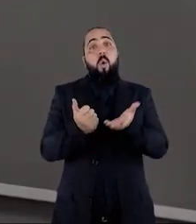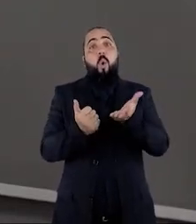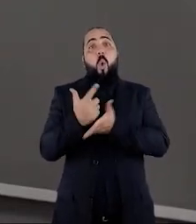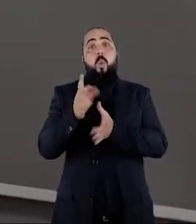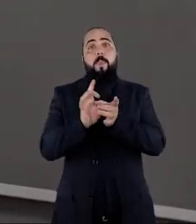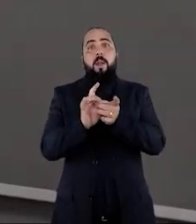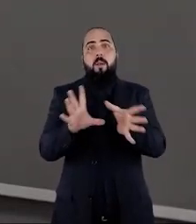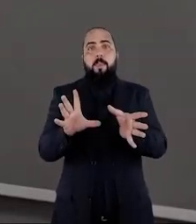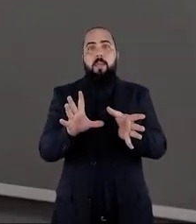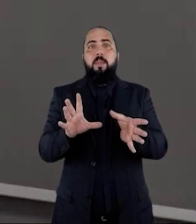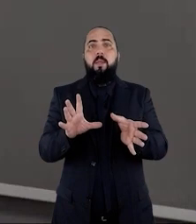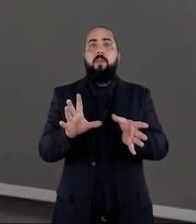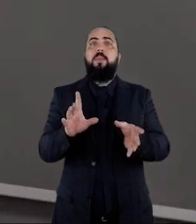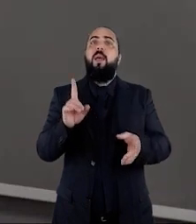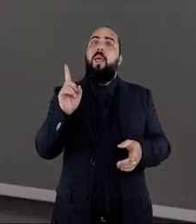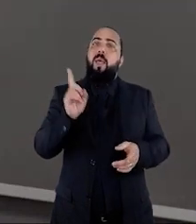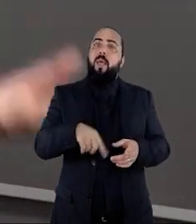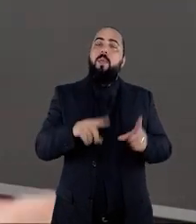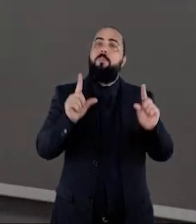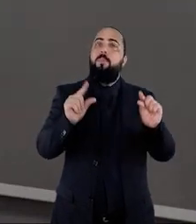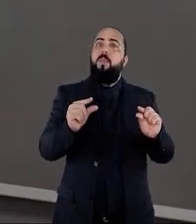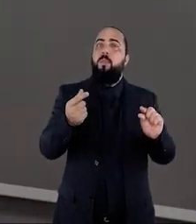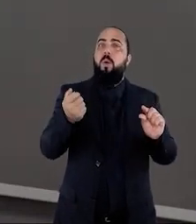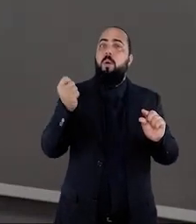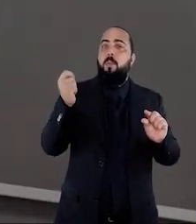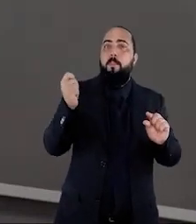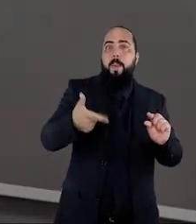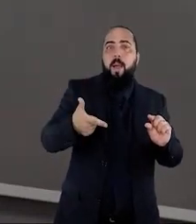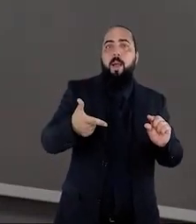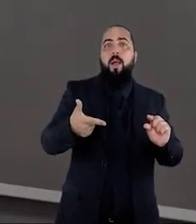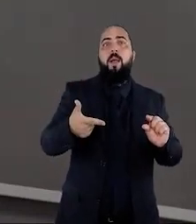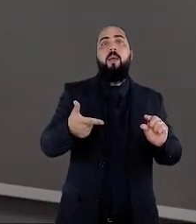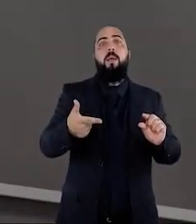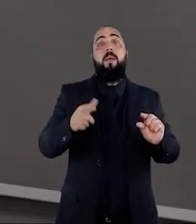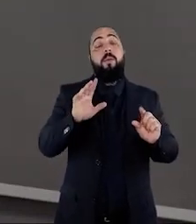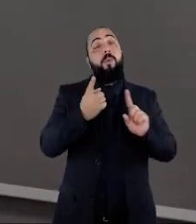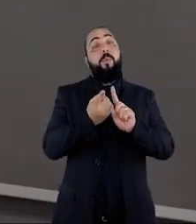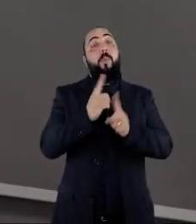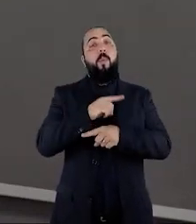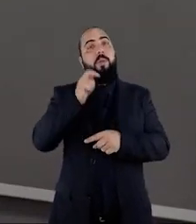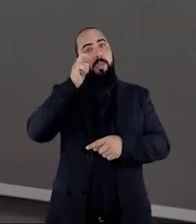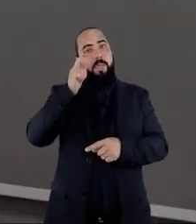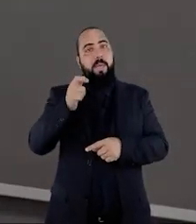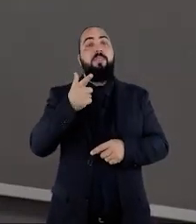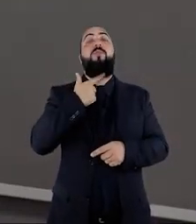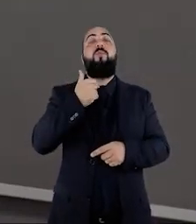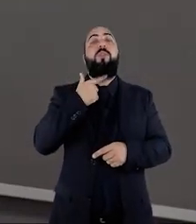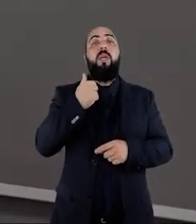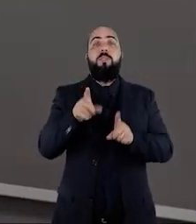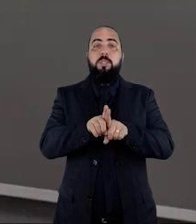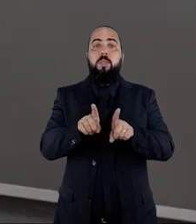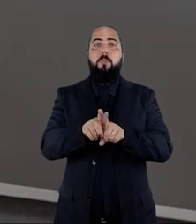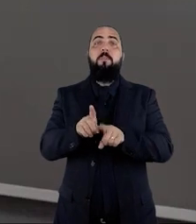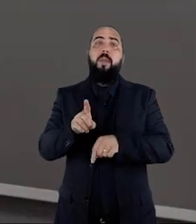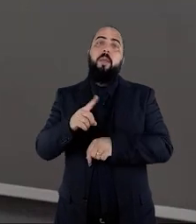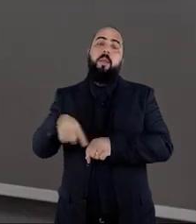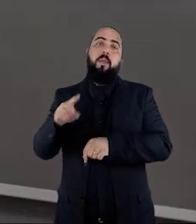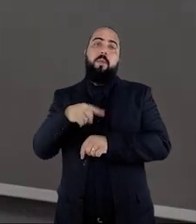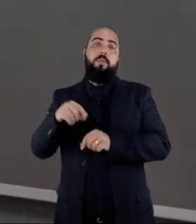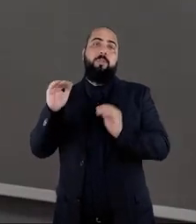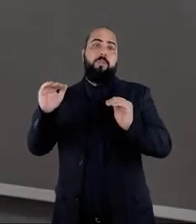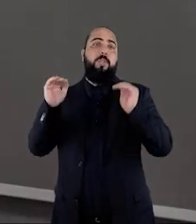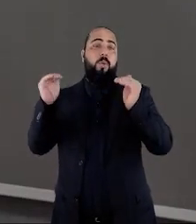um escravizado comprar a sua liberdade, de amealhar pecúlio, inclusive contradizendo o interesse e o desejo